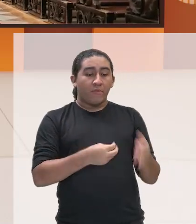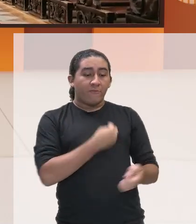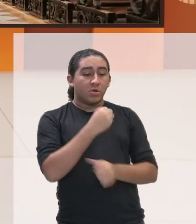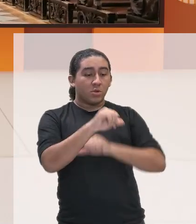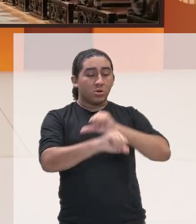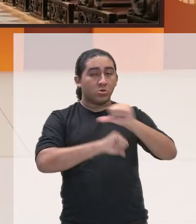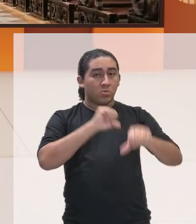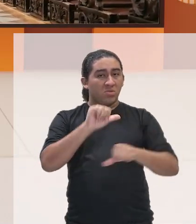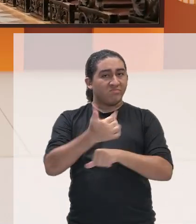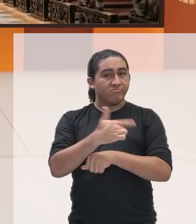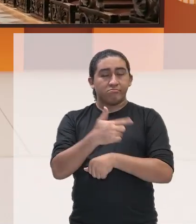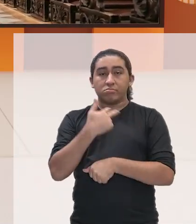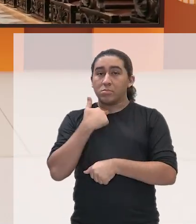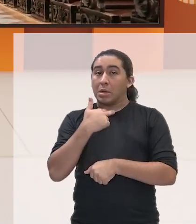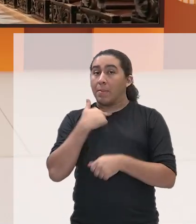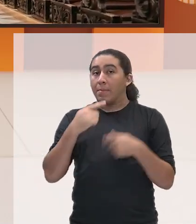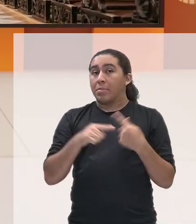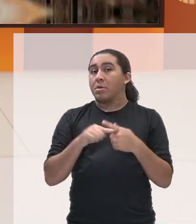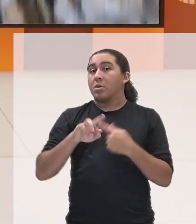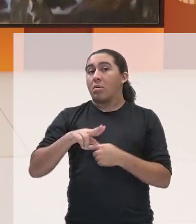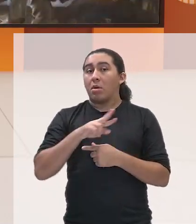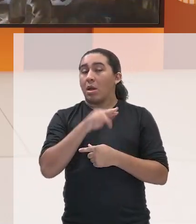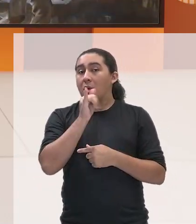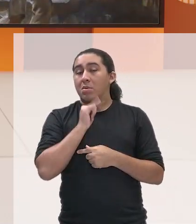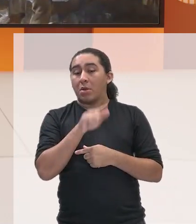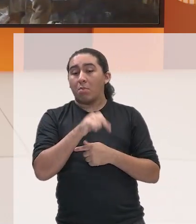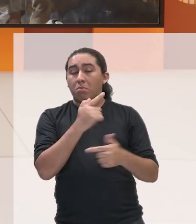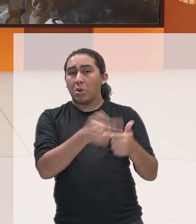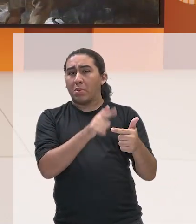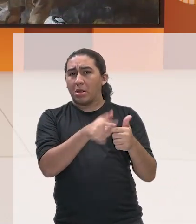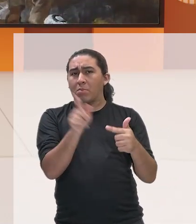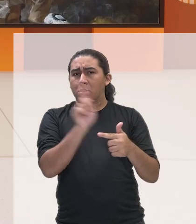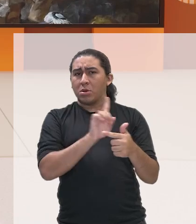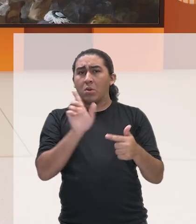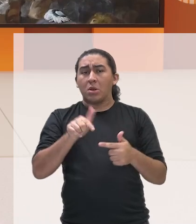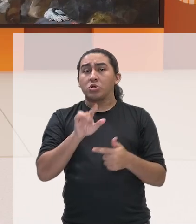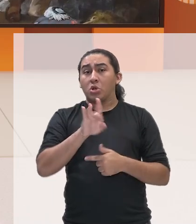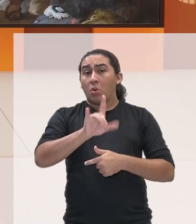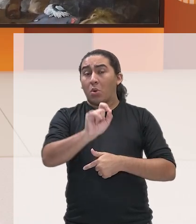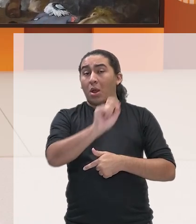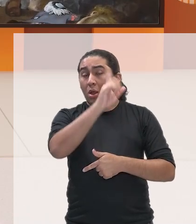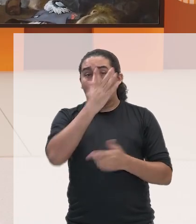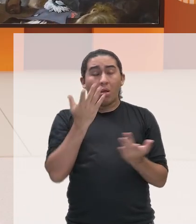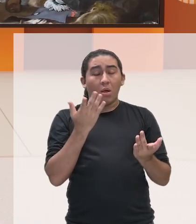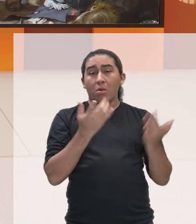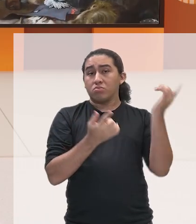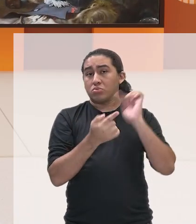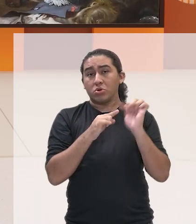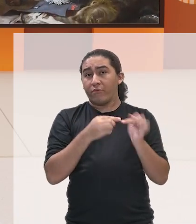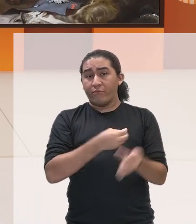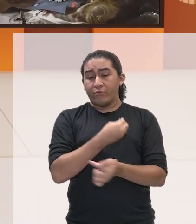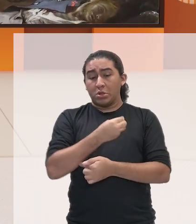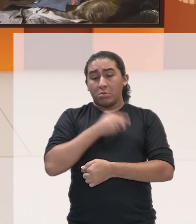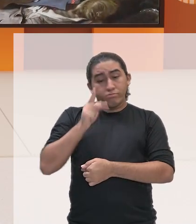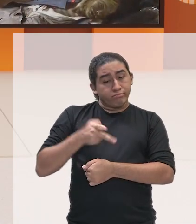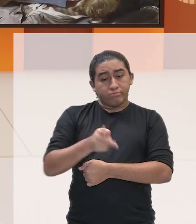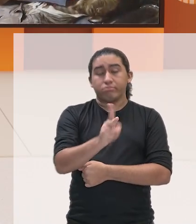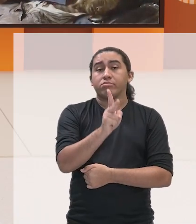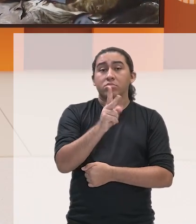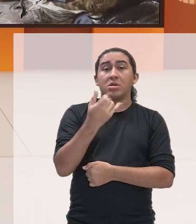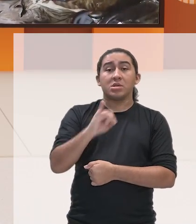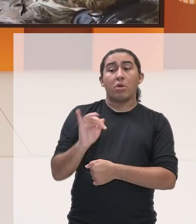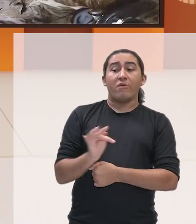transformá-la, pois não é vista como problema, mas como destino. E sendo